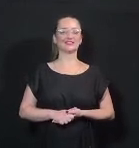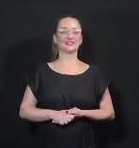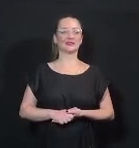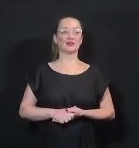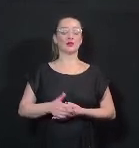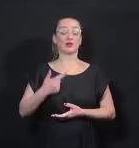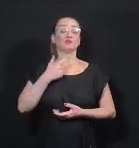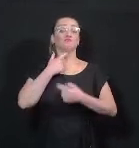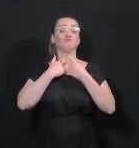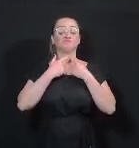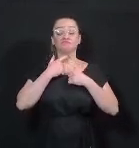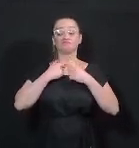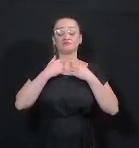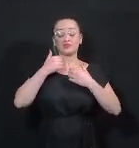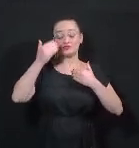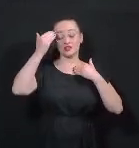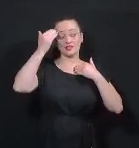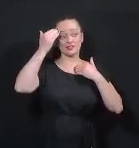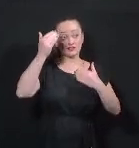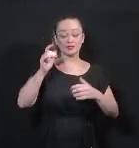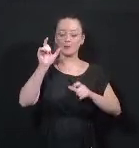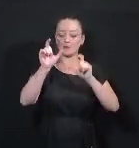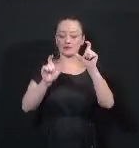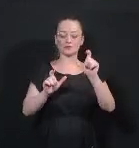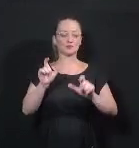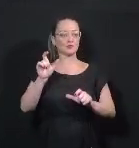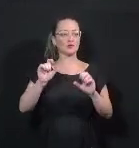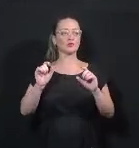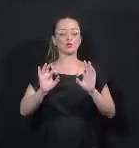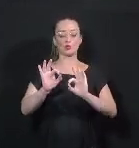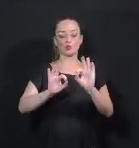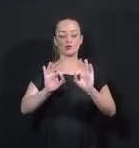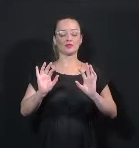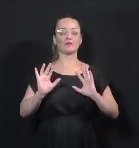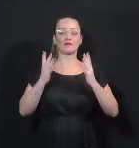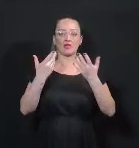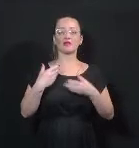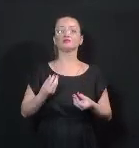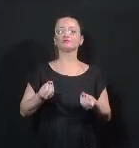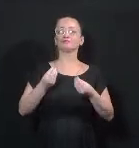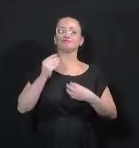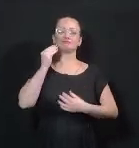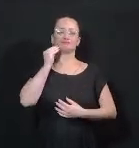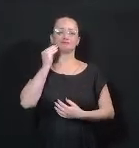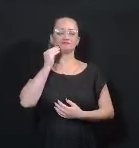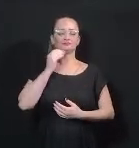gostaria muito de agradecer aos organizadores do evento por essa oportunidade